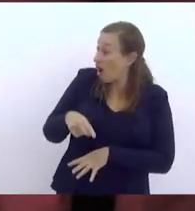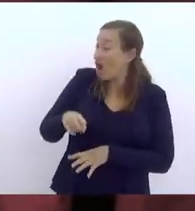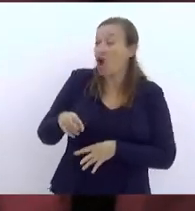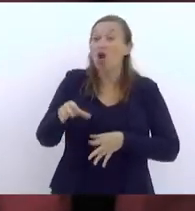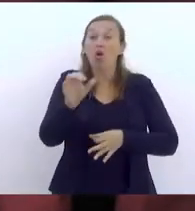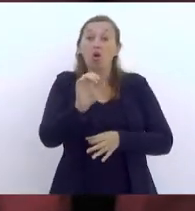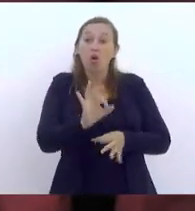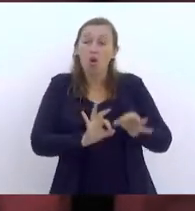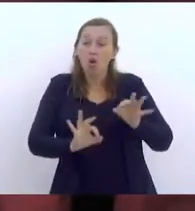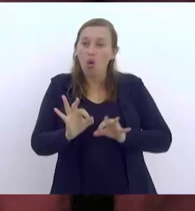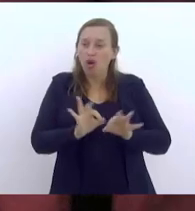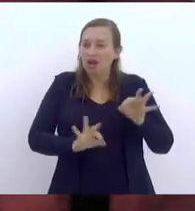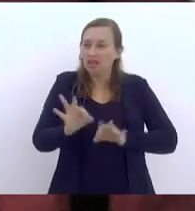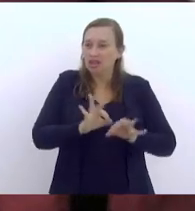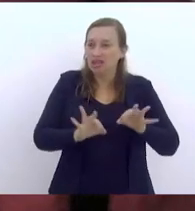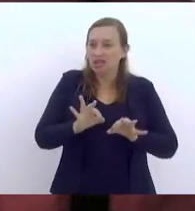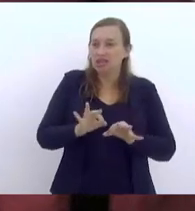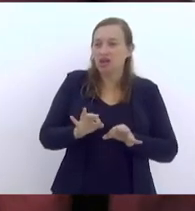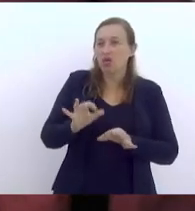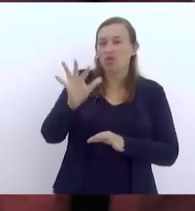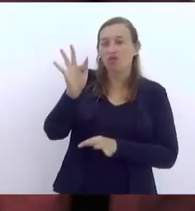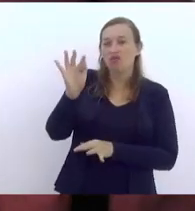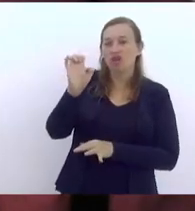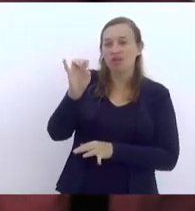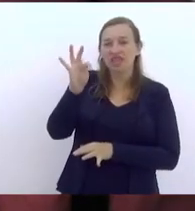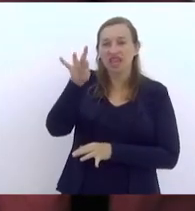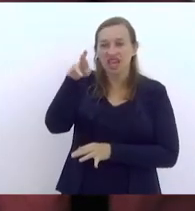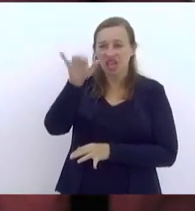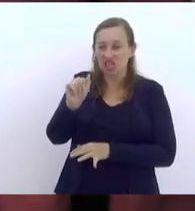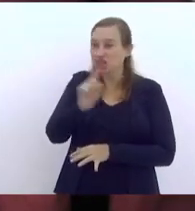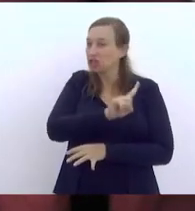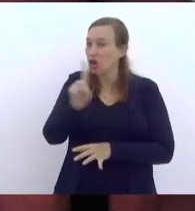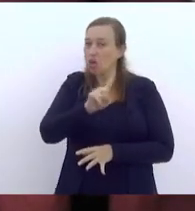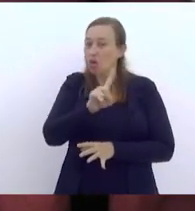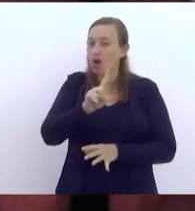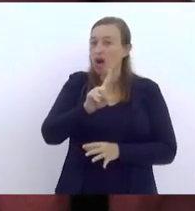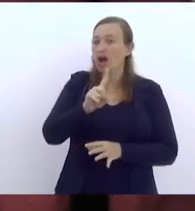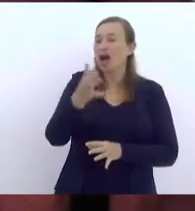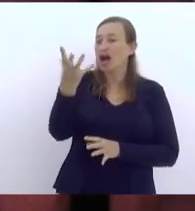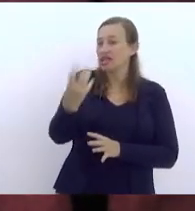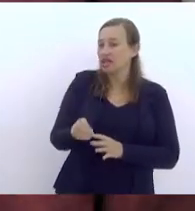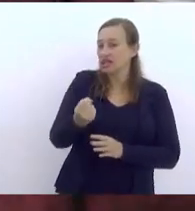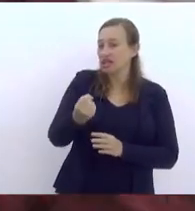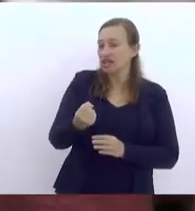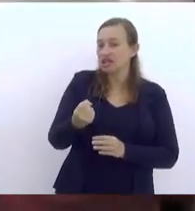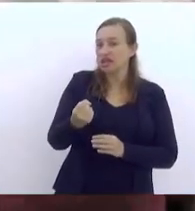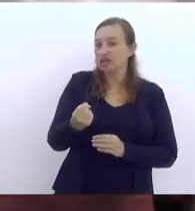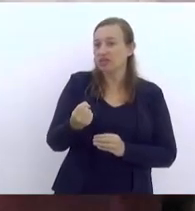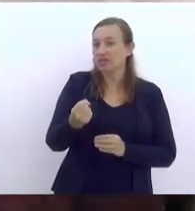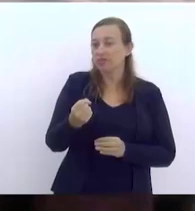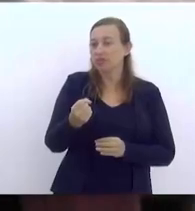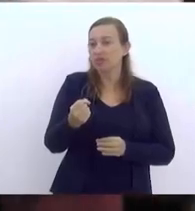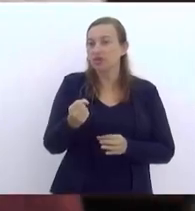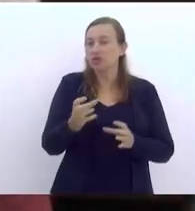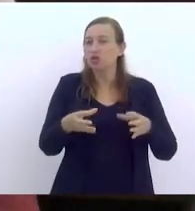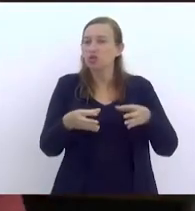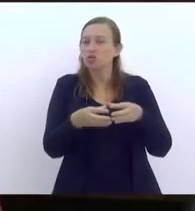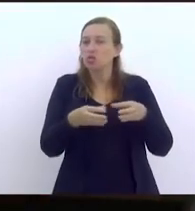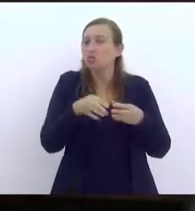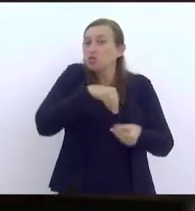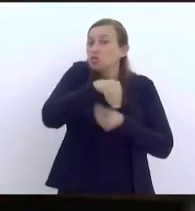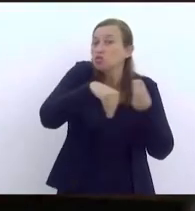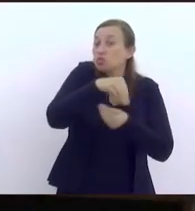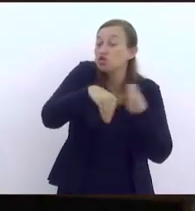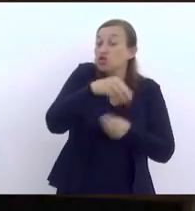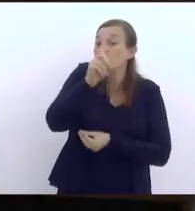organização feminista não aceita a organização de seu evento com organizações mistas,